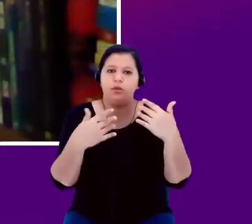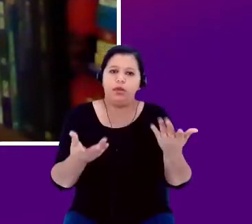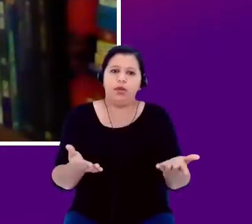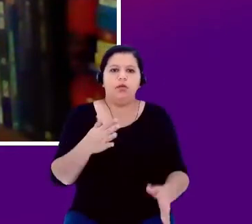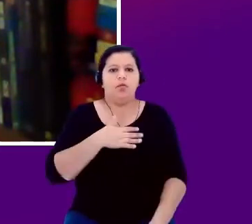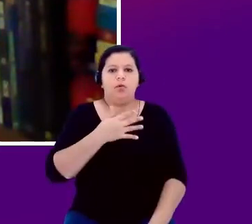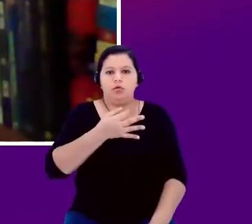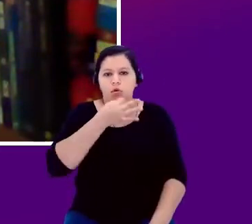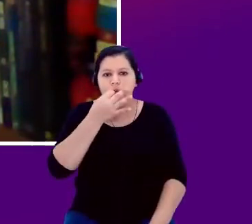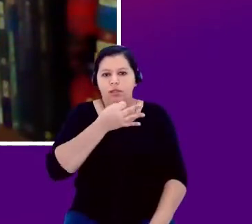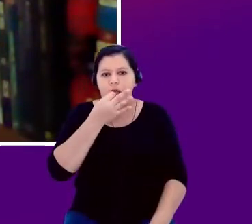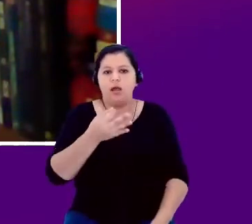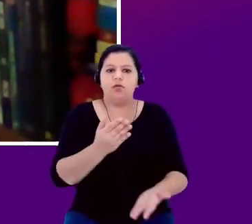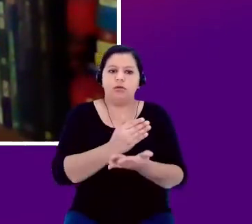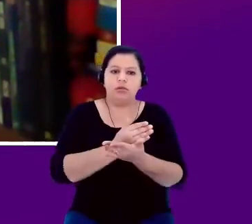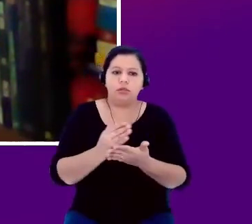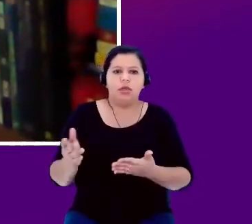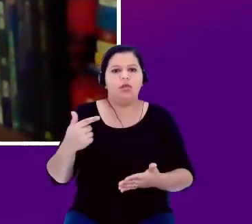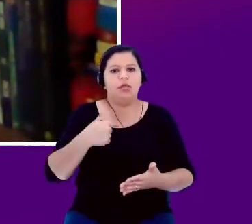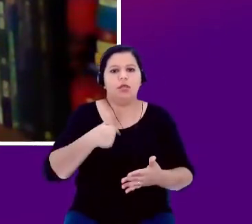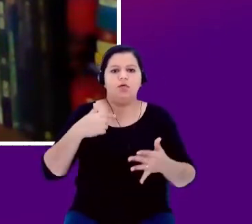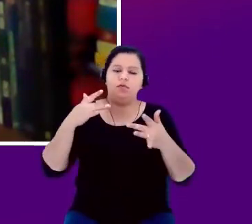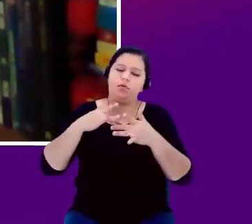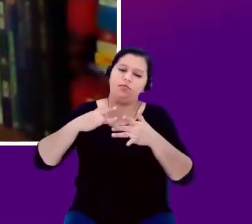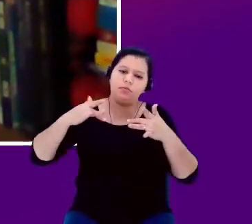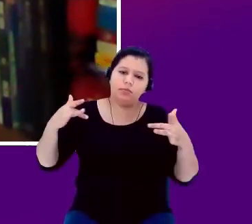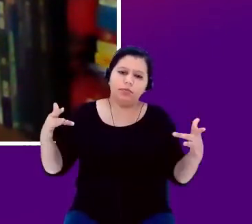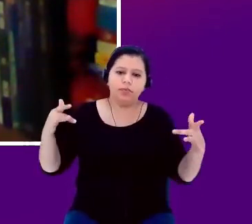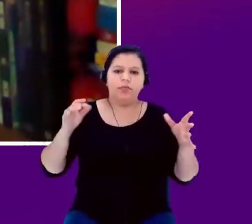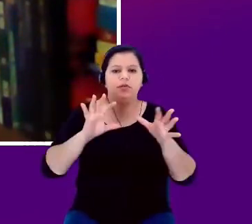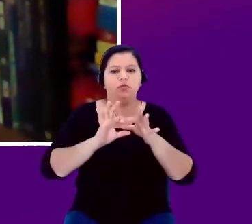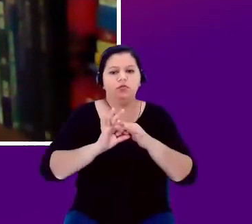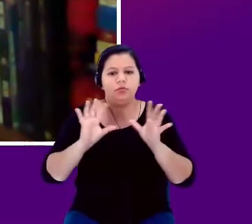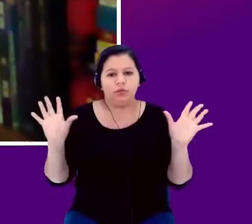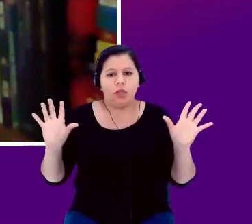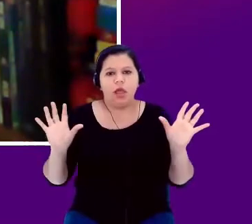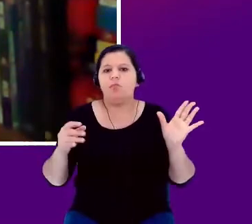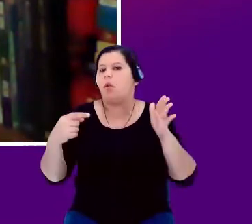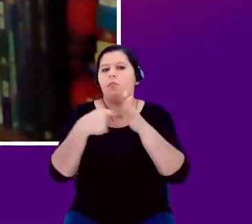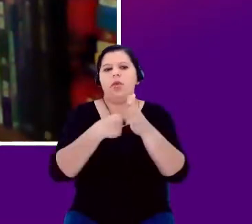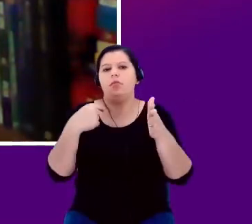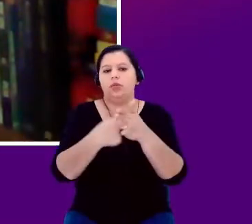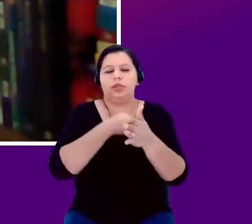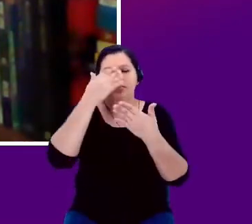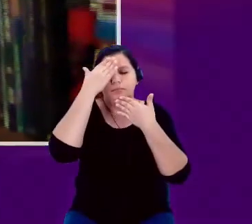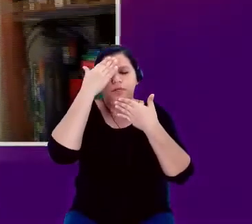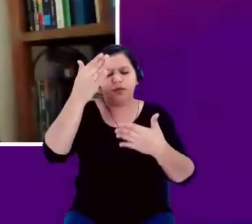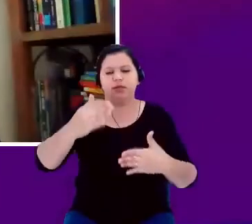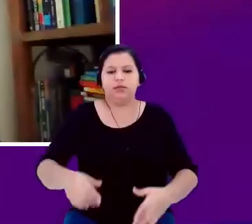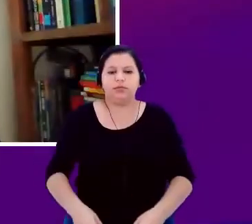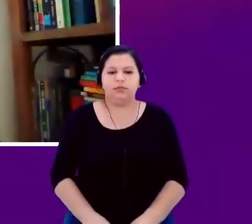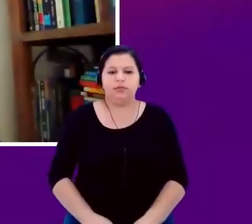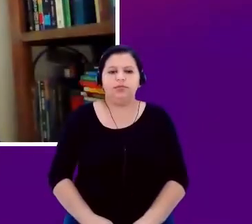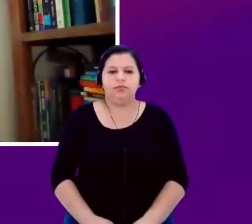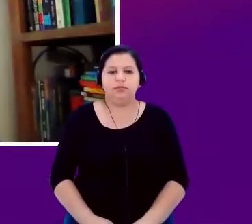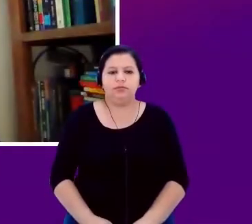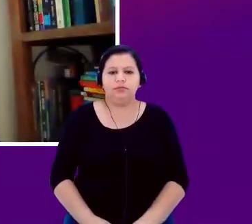comentários iniciais aqui, eu fico à disposição para eventuais questionamentos. Muito obrigado.